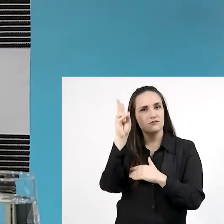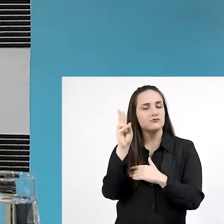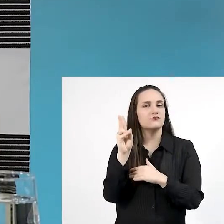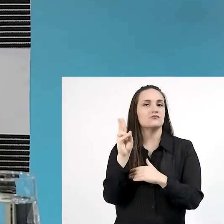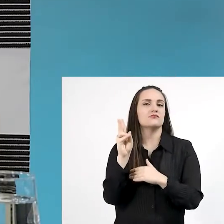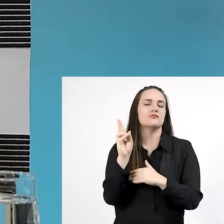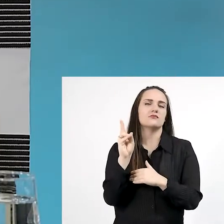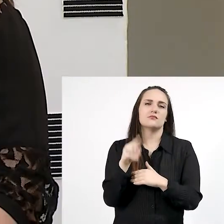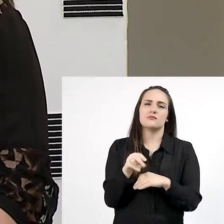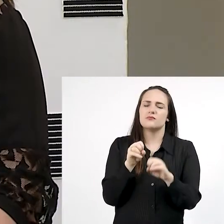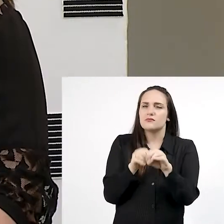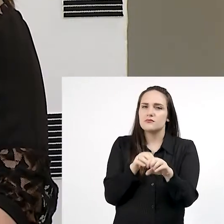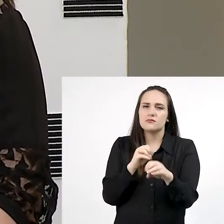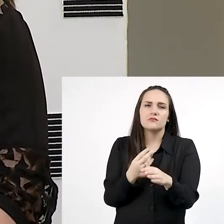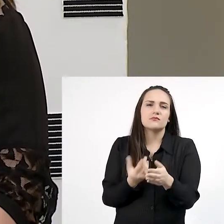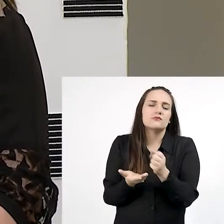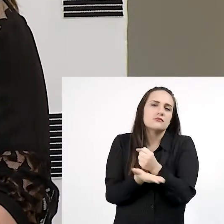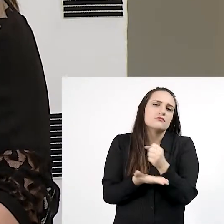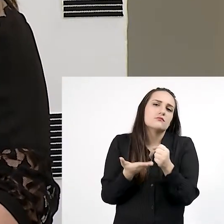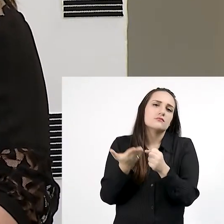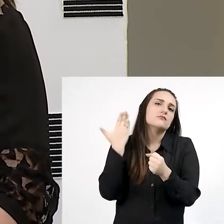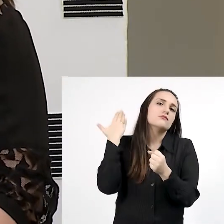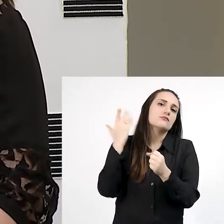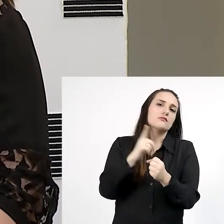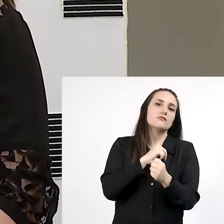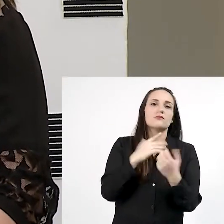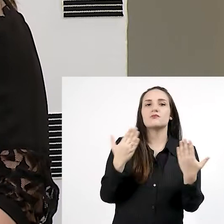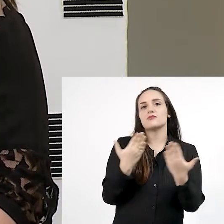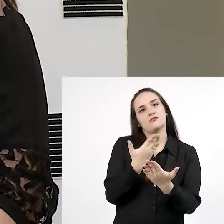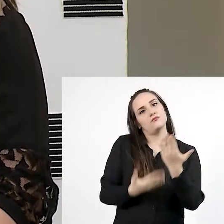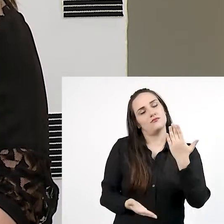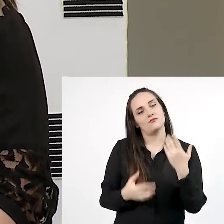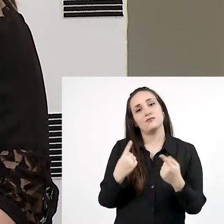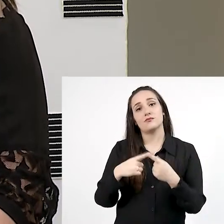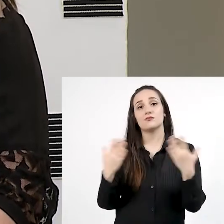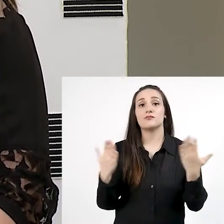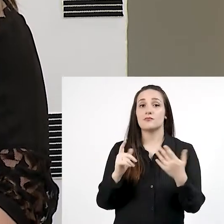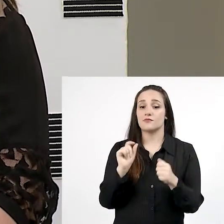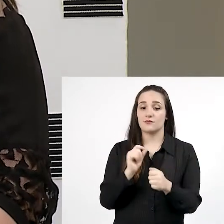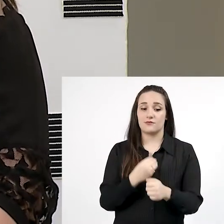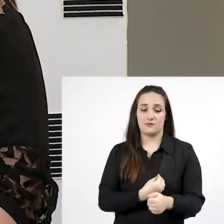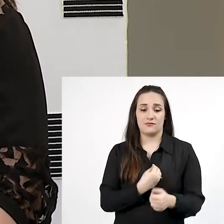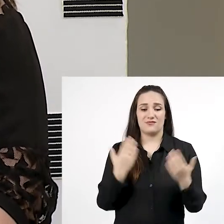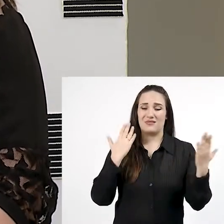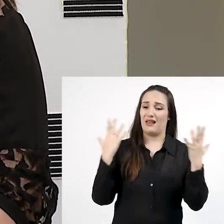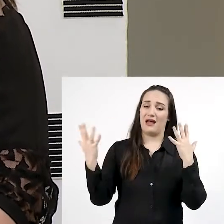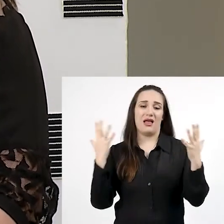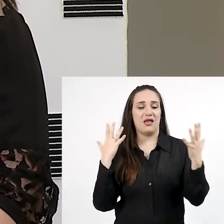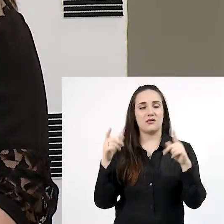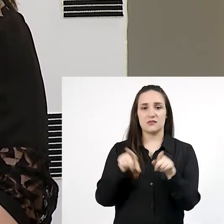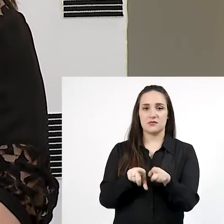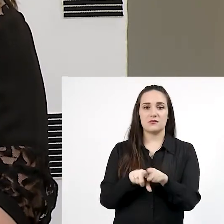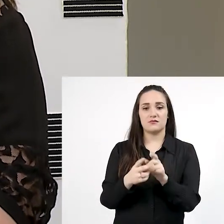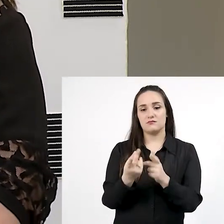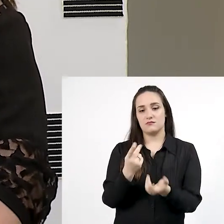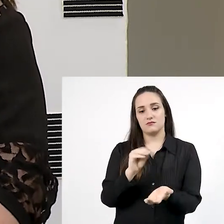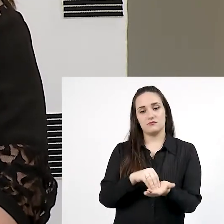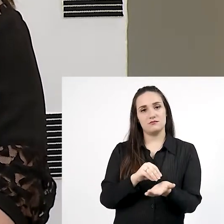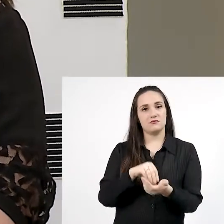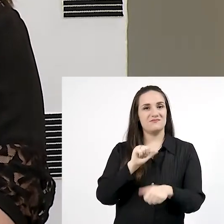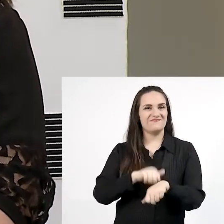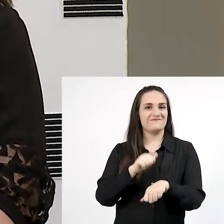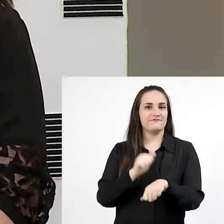né, alguns anos atrás. Então, a gente, às vezes, por conta da vida corrida, por falta de dinheiro, as pessoas acabam não tendo